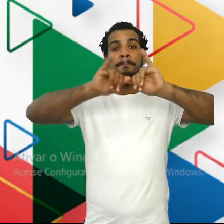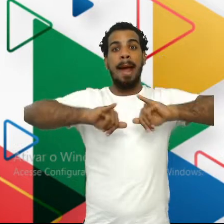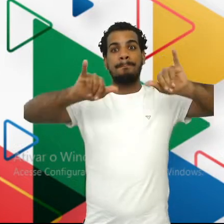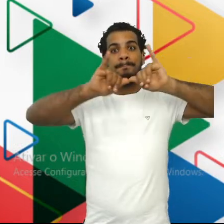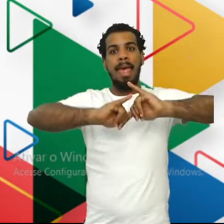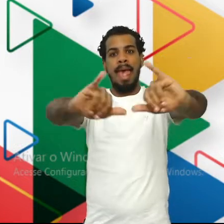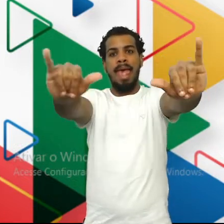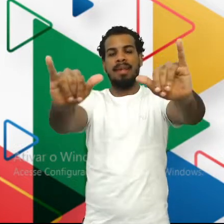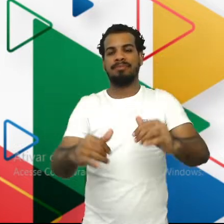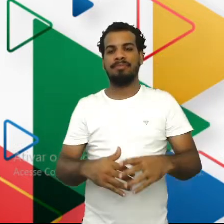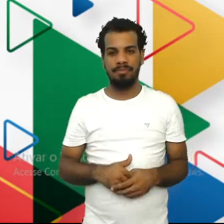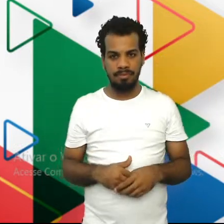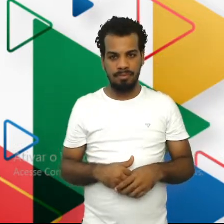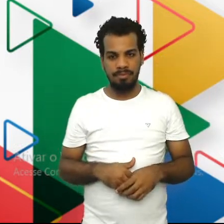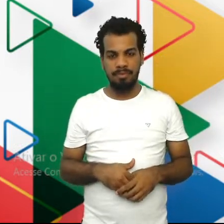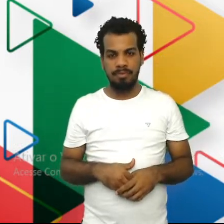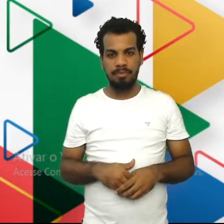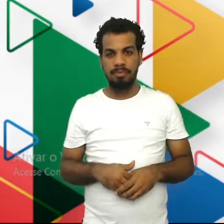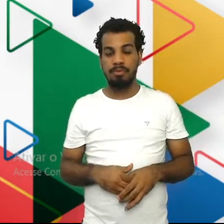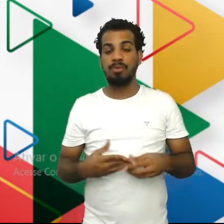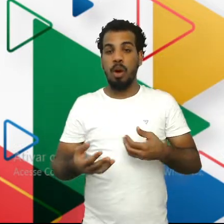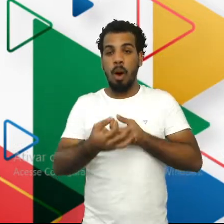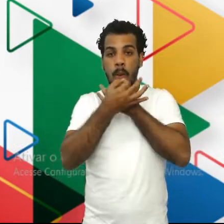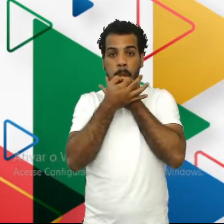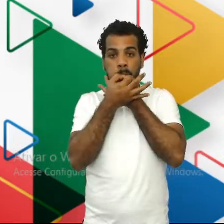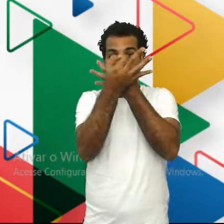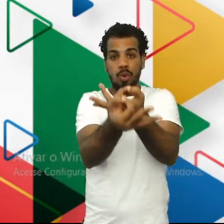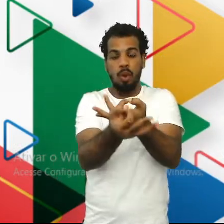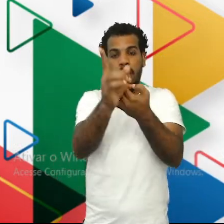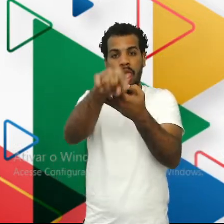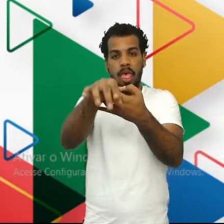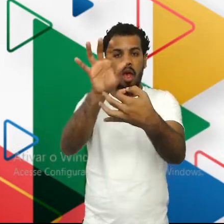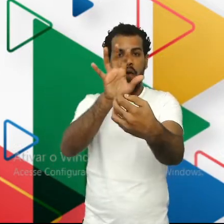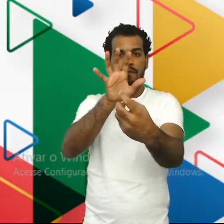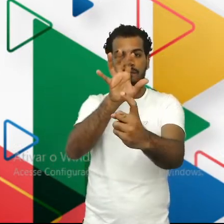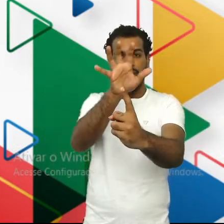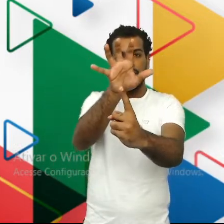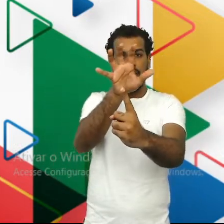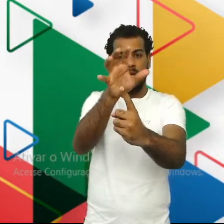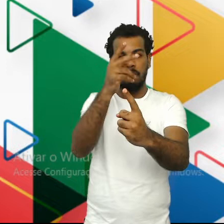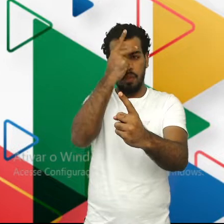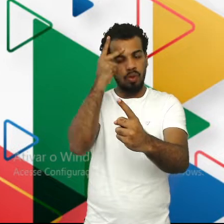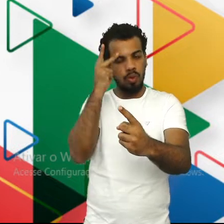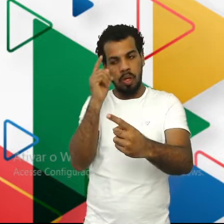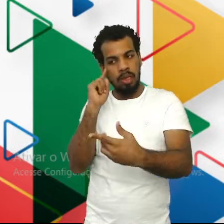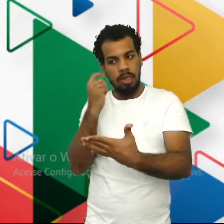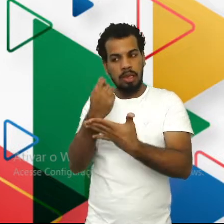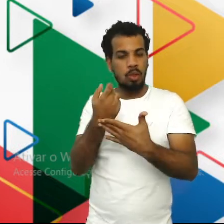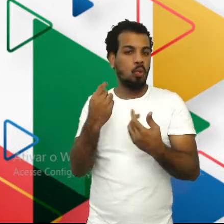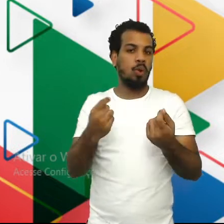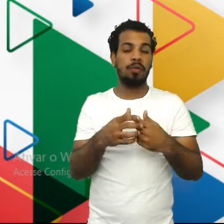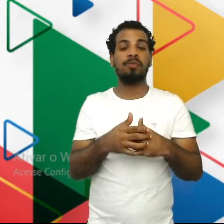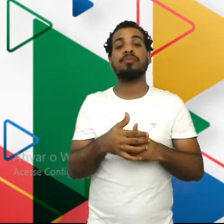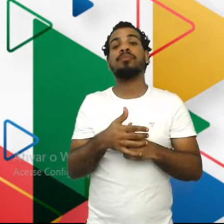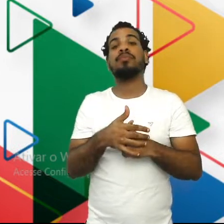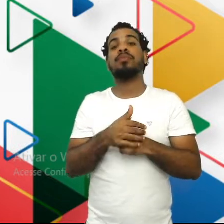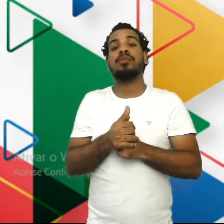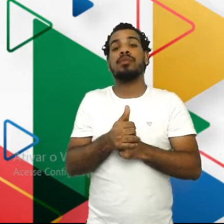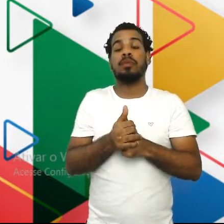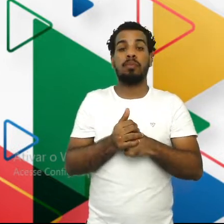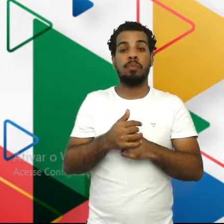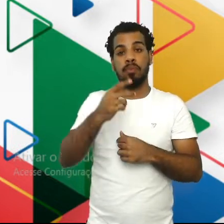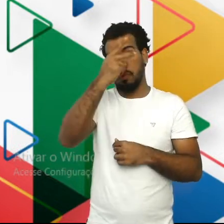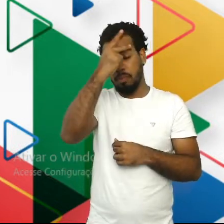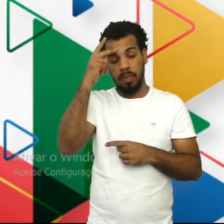publicidade. Importante lembrar que formar opiniões é influenciar na decisão das pessoas, porque a maioria das pessoas não se contentam